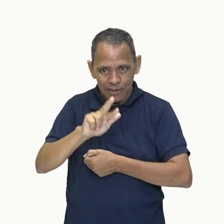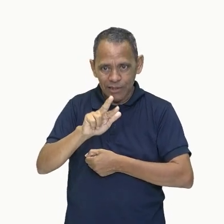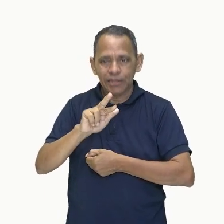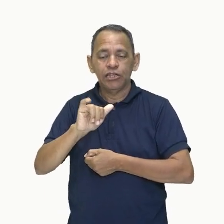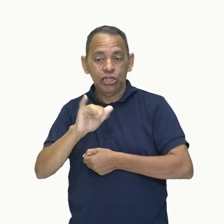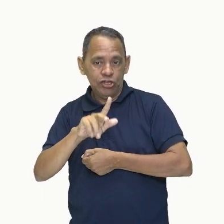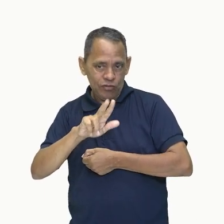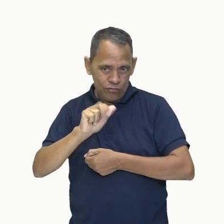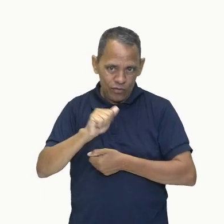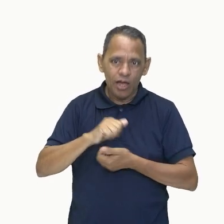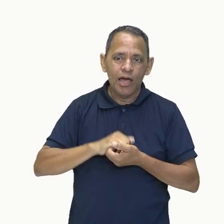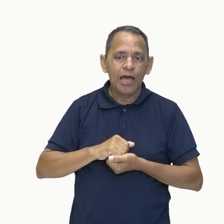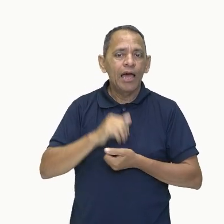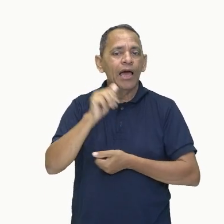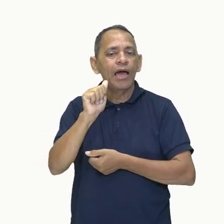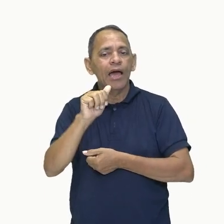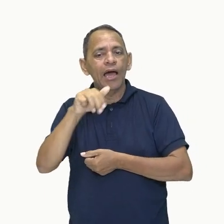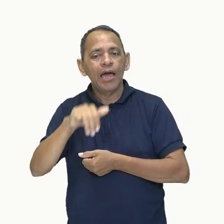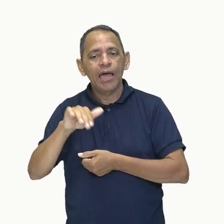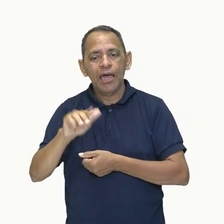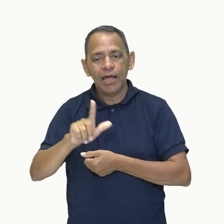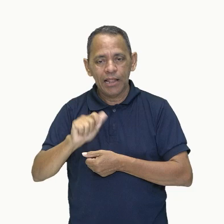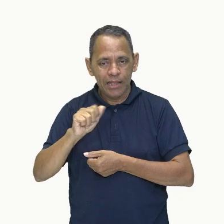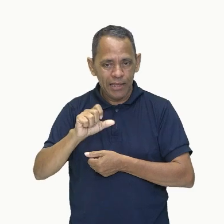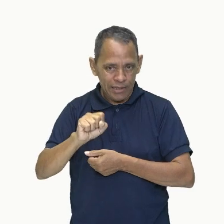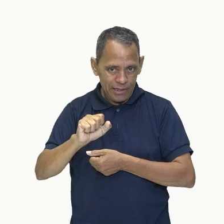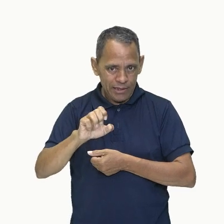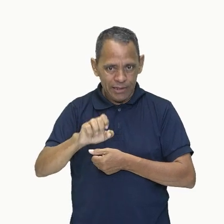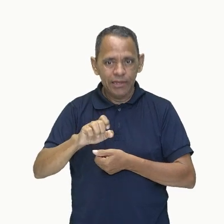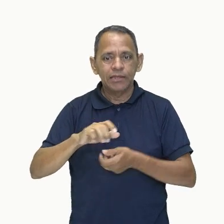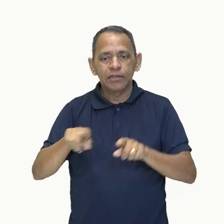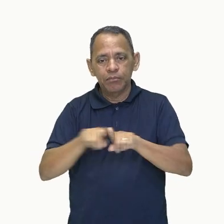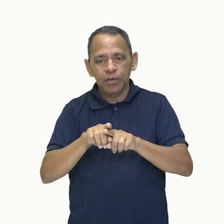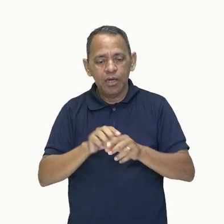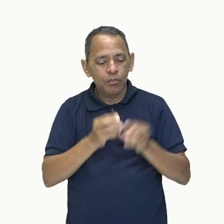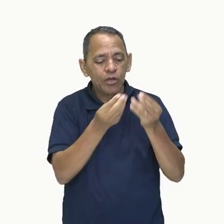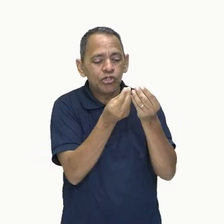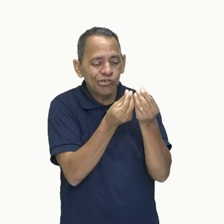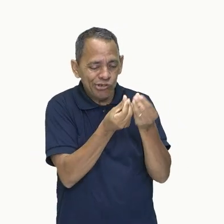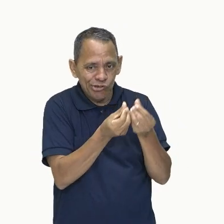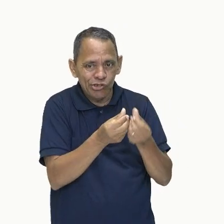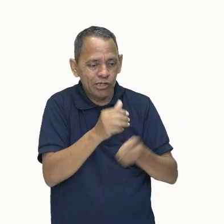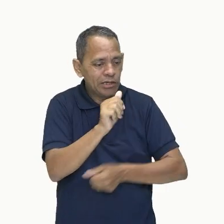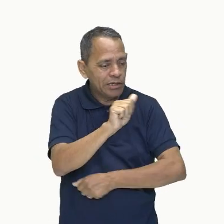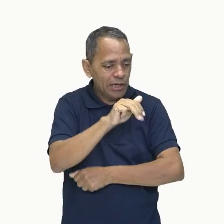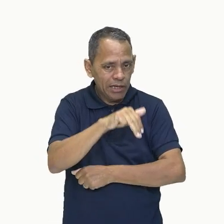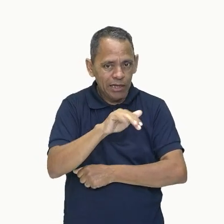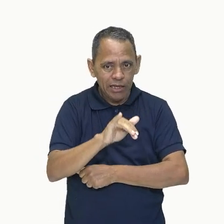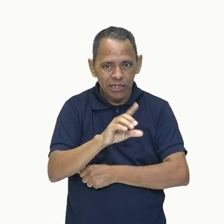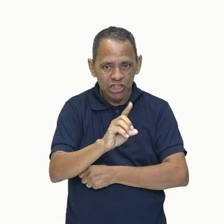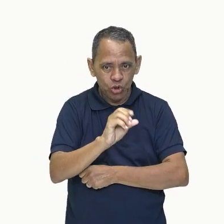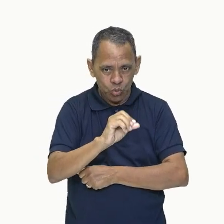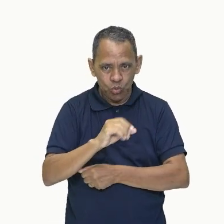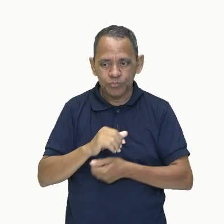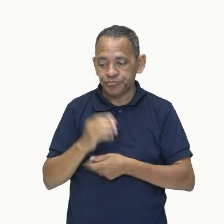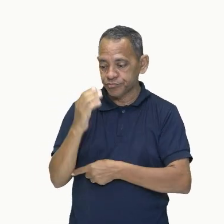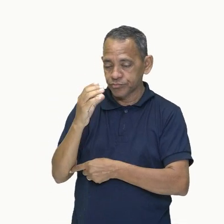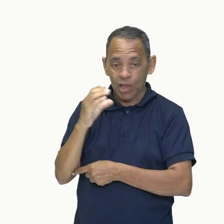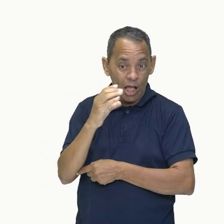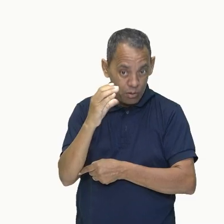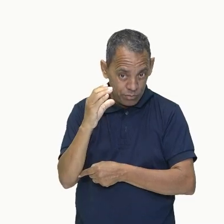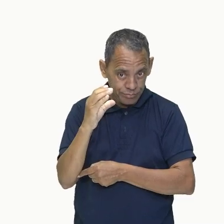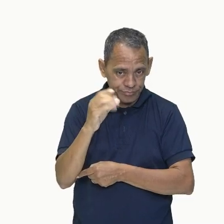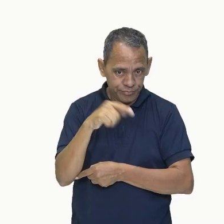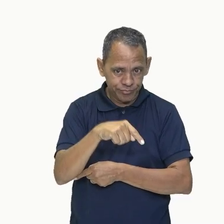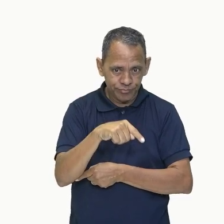tá? Então ela vai agir ali como um catalisador para decompor esse amido, tá? Os carboidratos que a gente tem ali. Então,